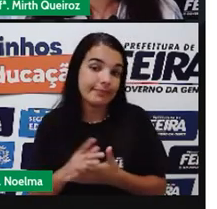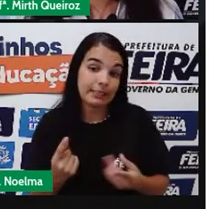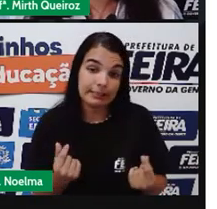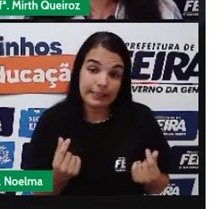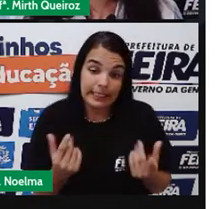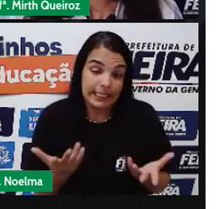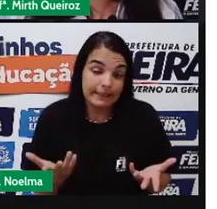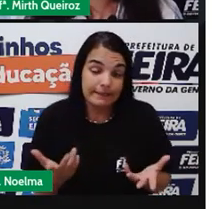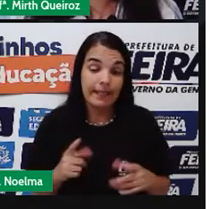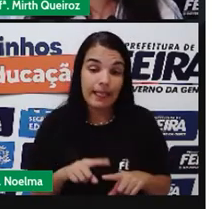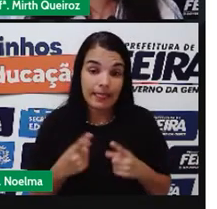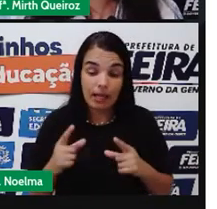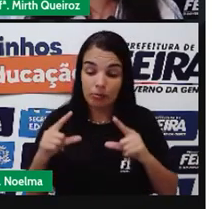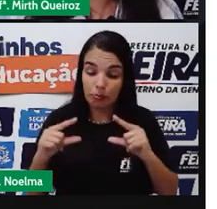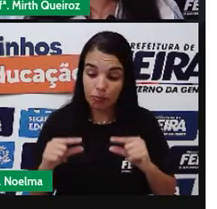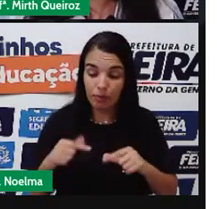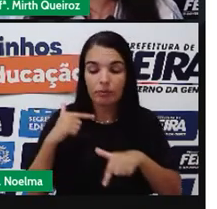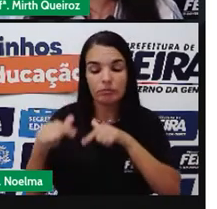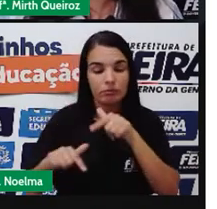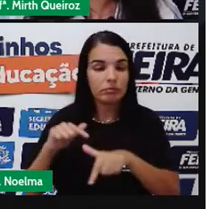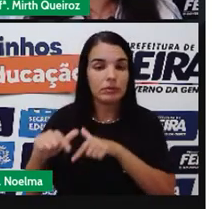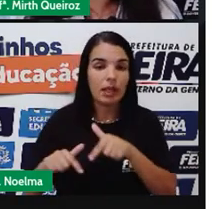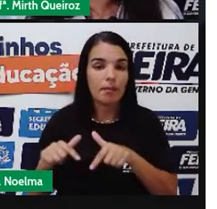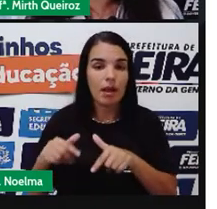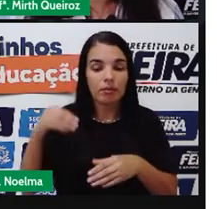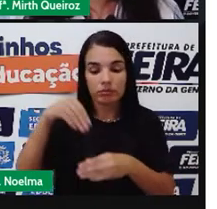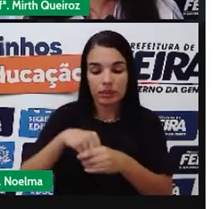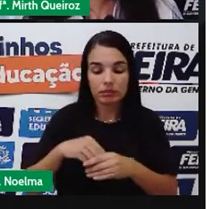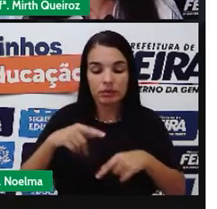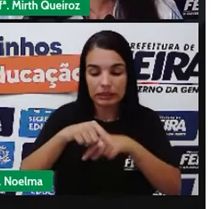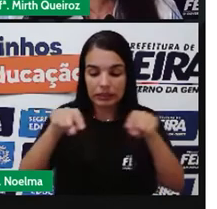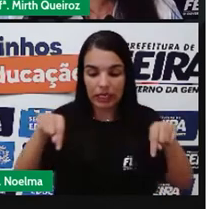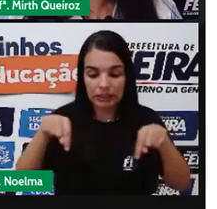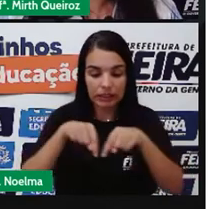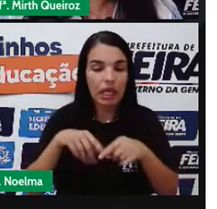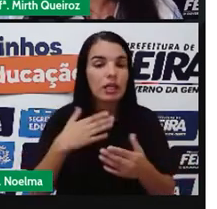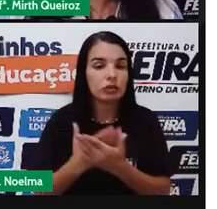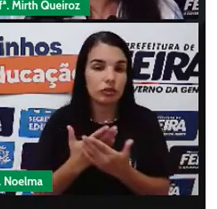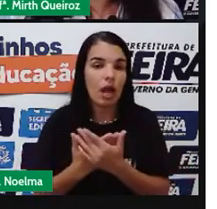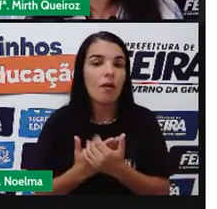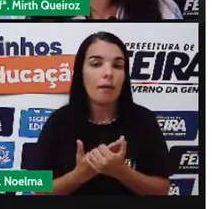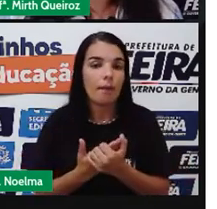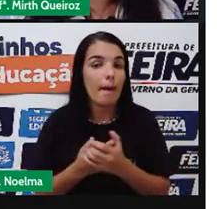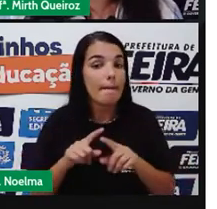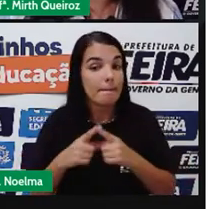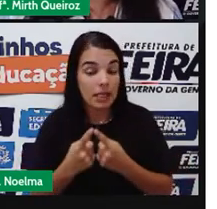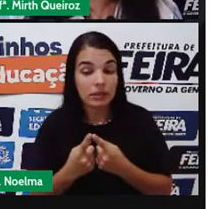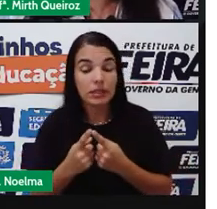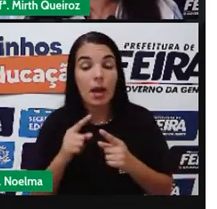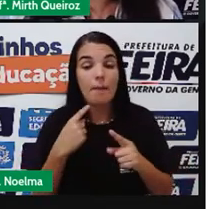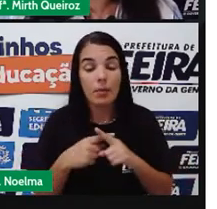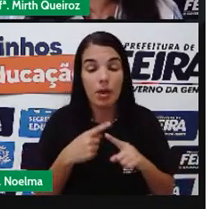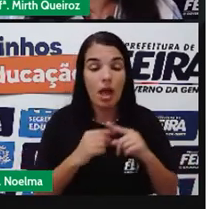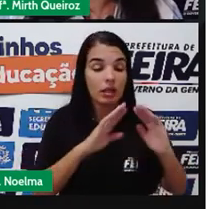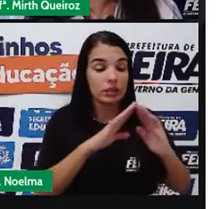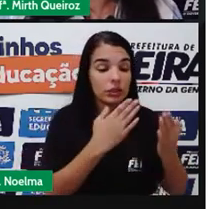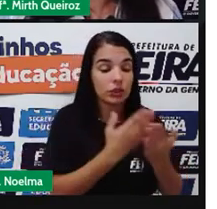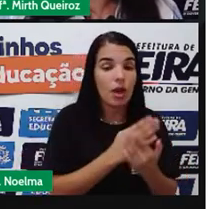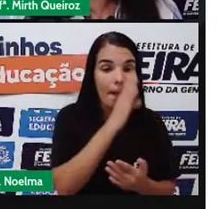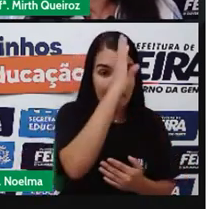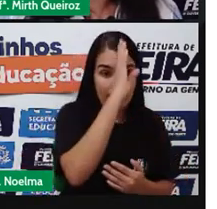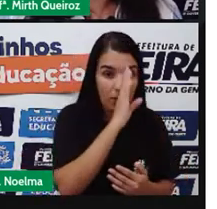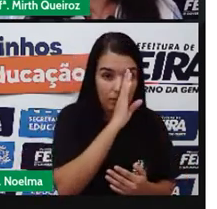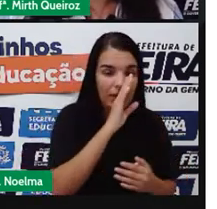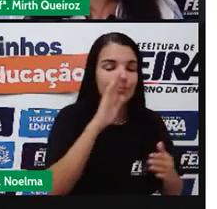aí diminuindo o ritmo aí em sala de aula. Mas as condições são muito precárias, favorecem aí a